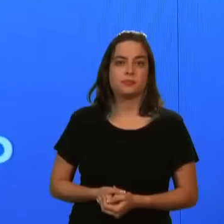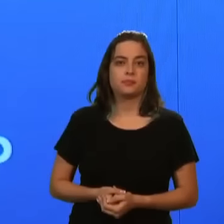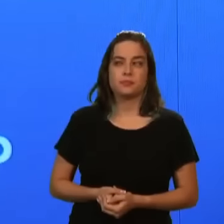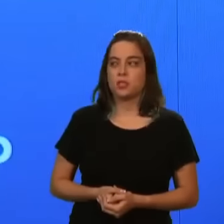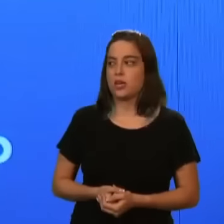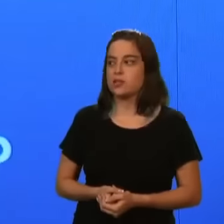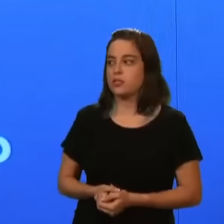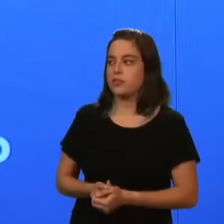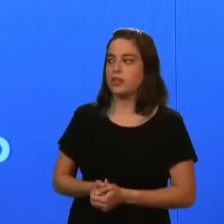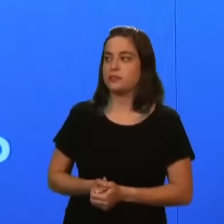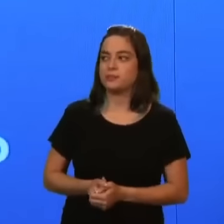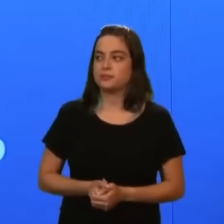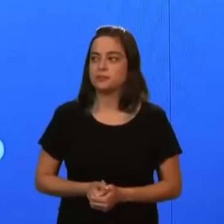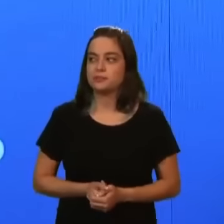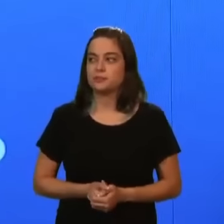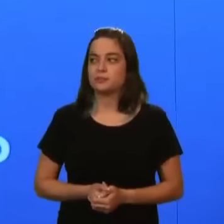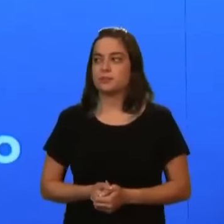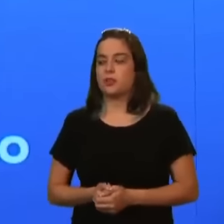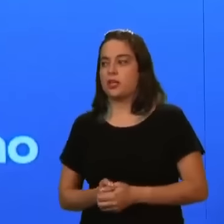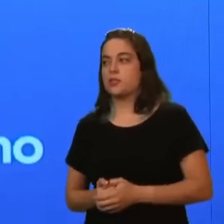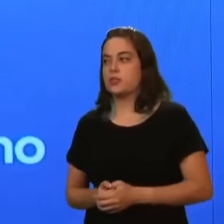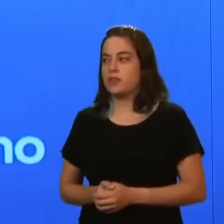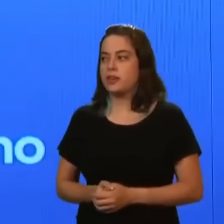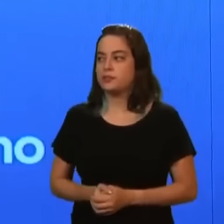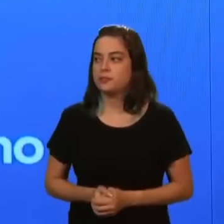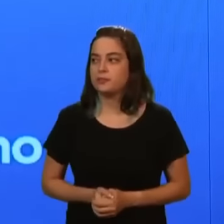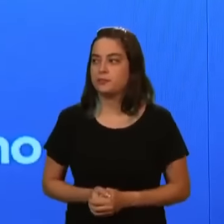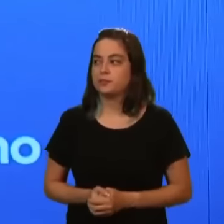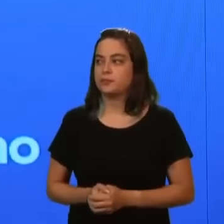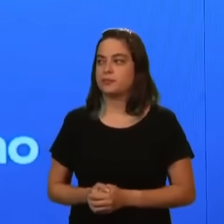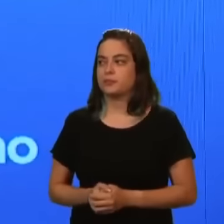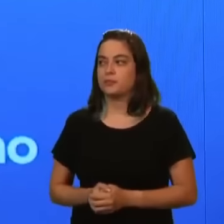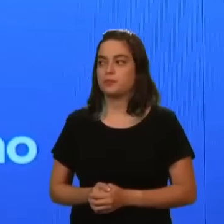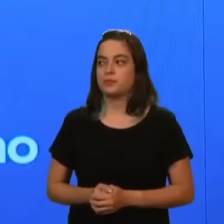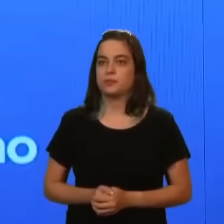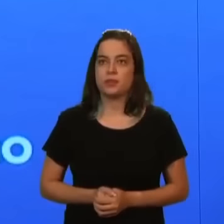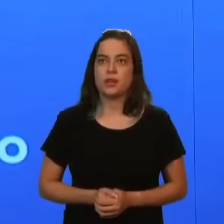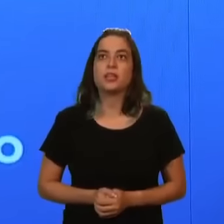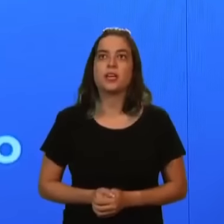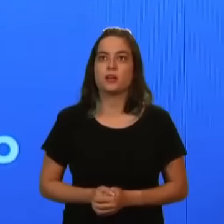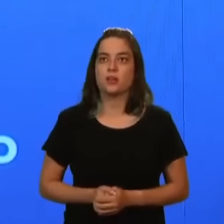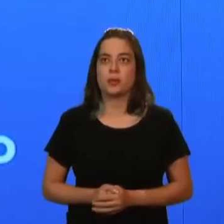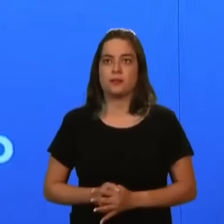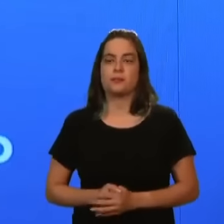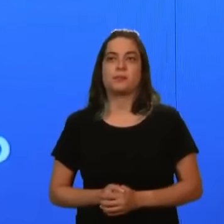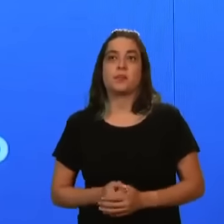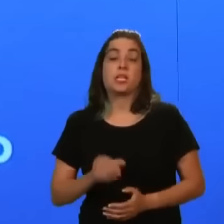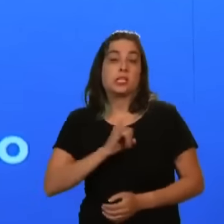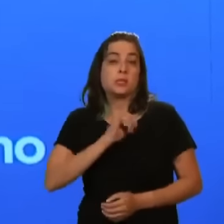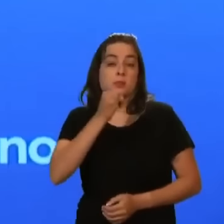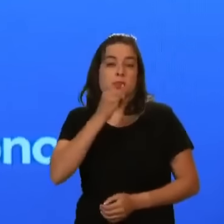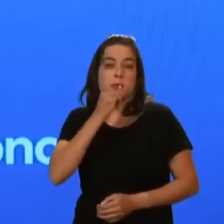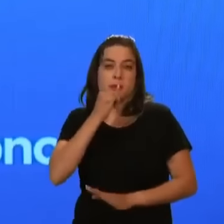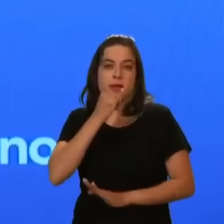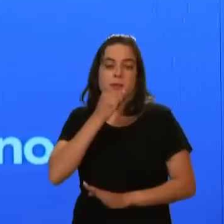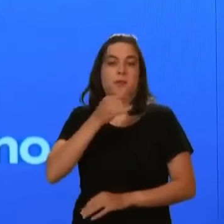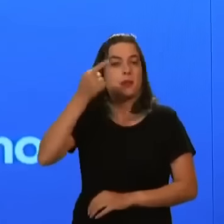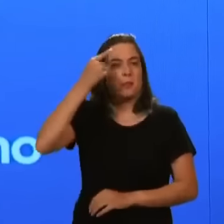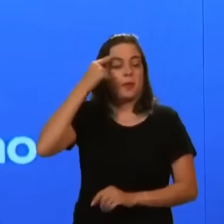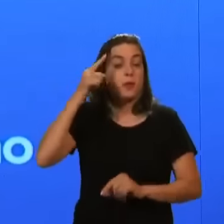Aleluia. Se você não consegue acreditar que você é uma pedra preciosa por causa das imperfeições que você carrega, saiba que o